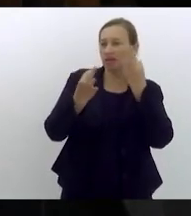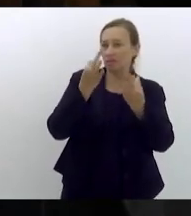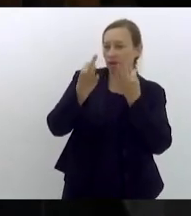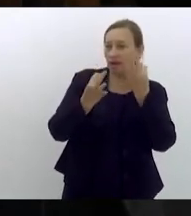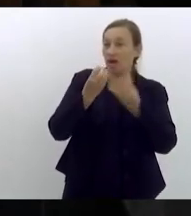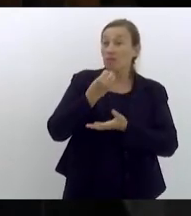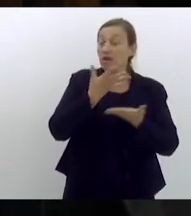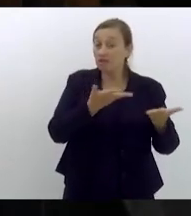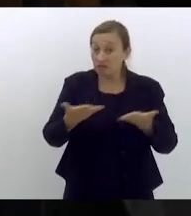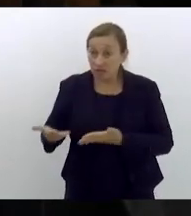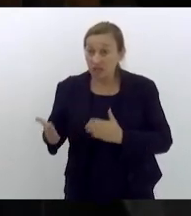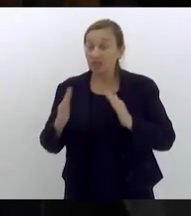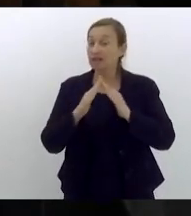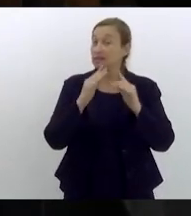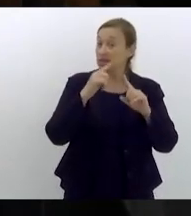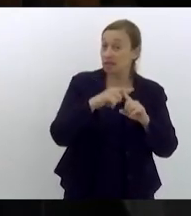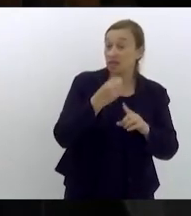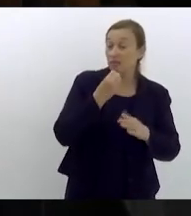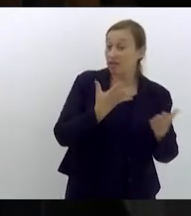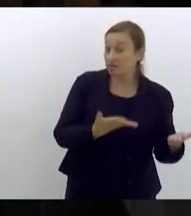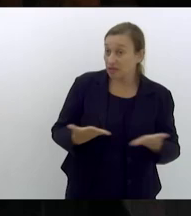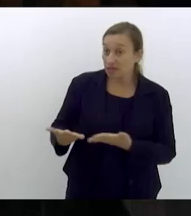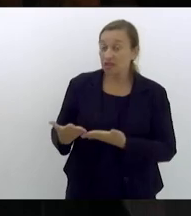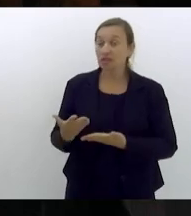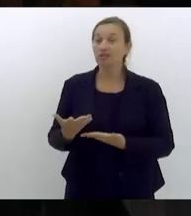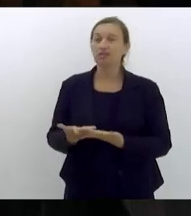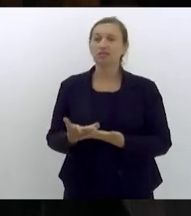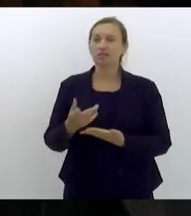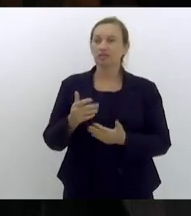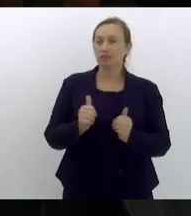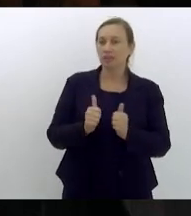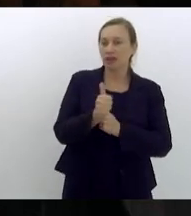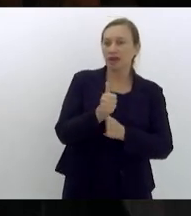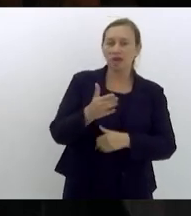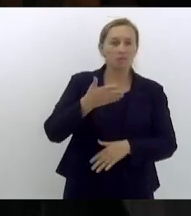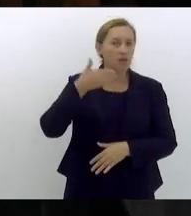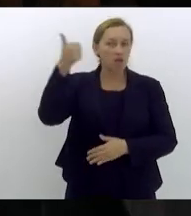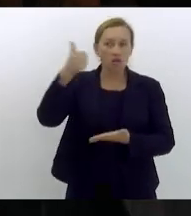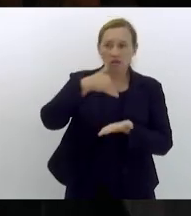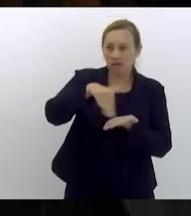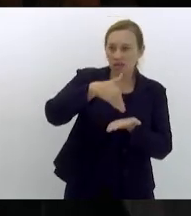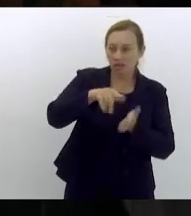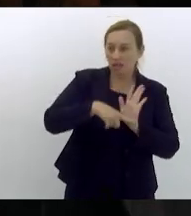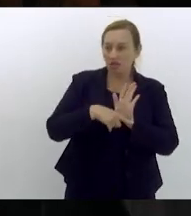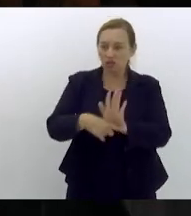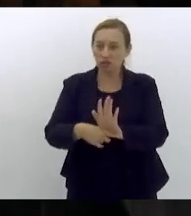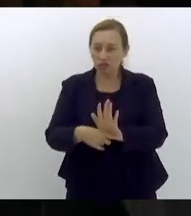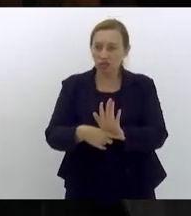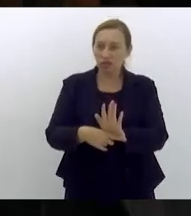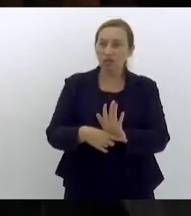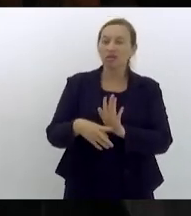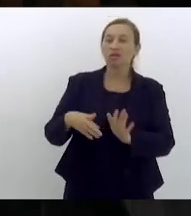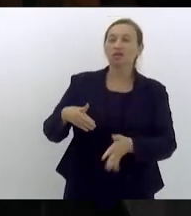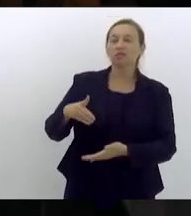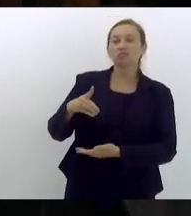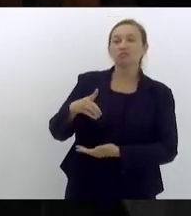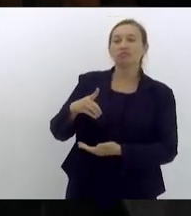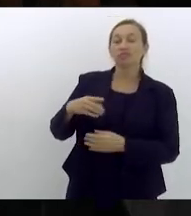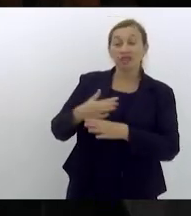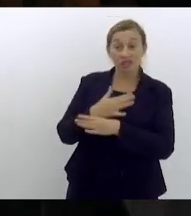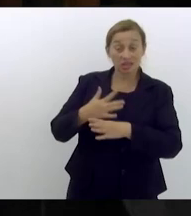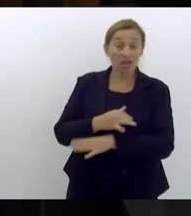bem-vinda as igrejas são muito bem-vindas estamos aqui talvez na frente da melhor Secretária de Assistência Social que o Rio de Janeiro teve Deputado te ajuda a cidade do Rio